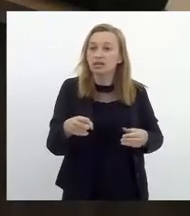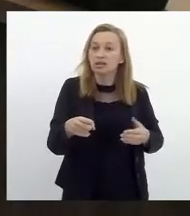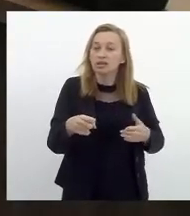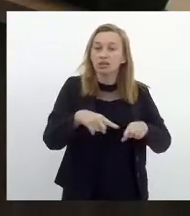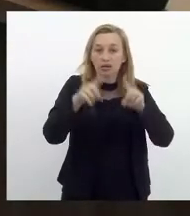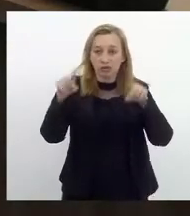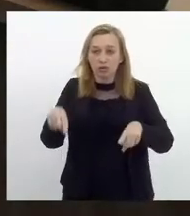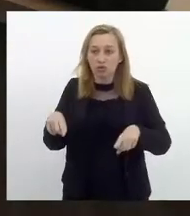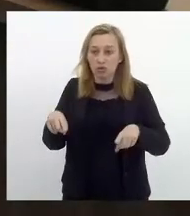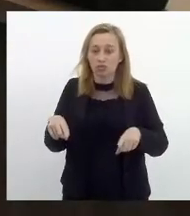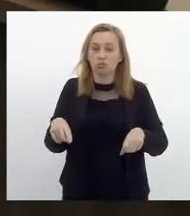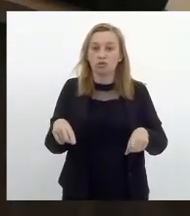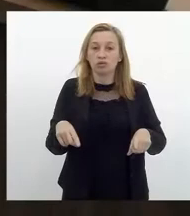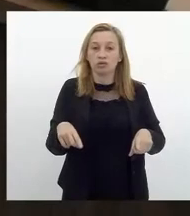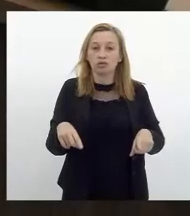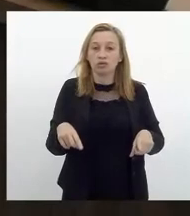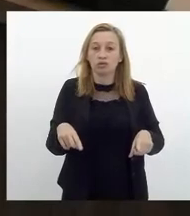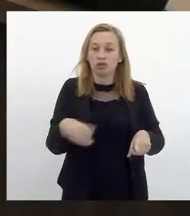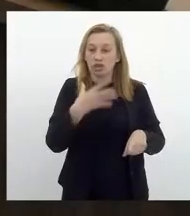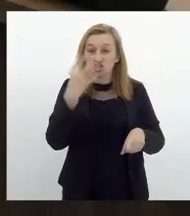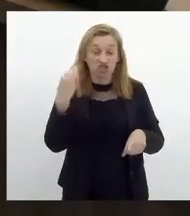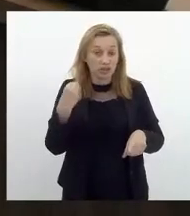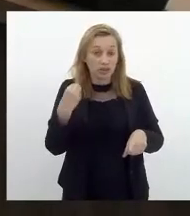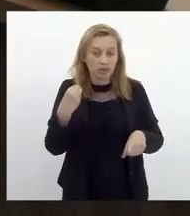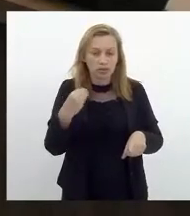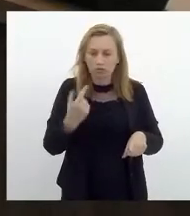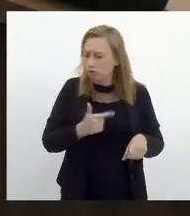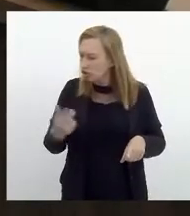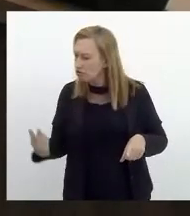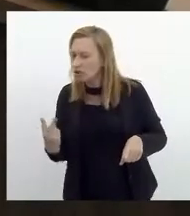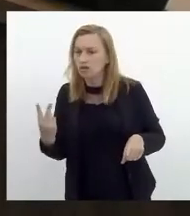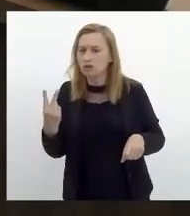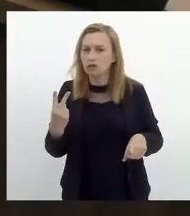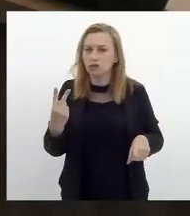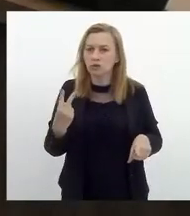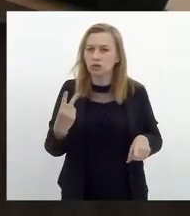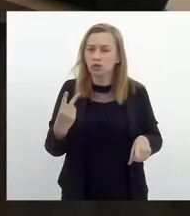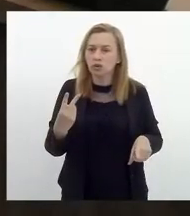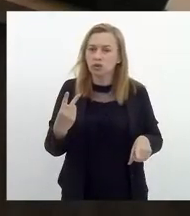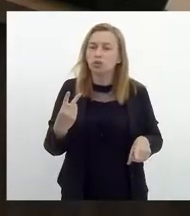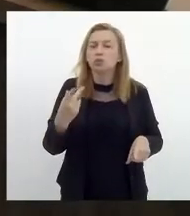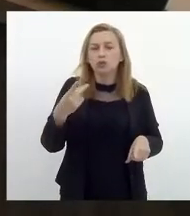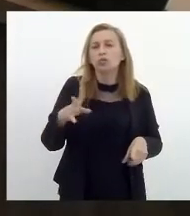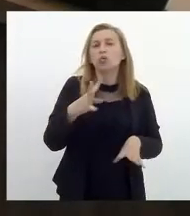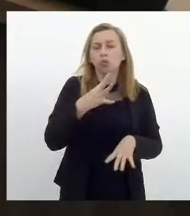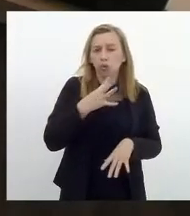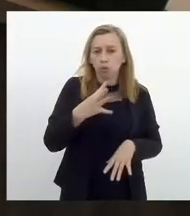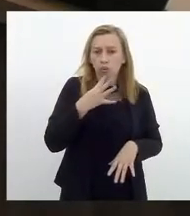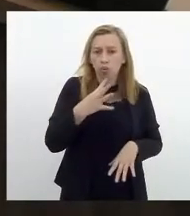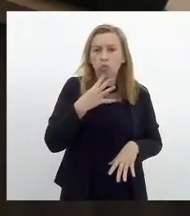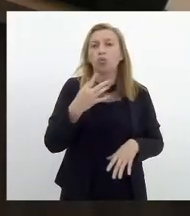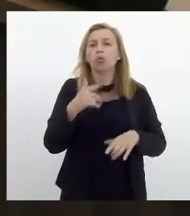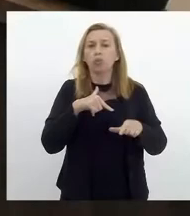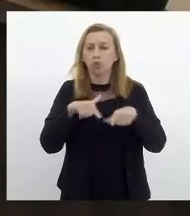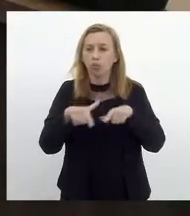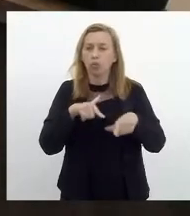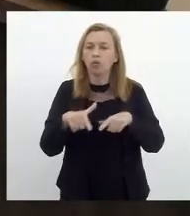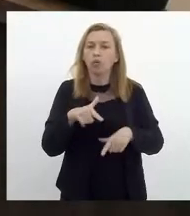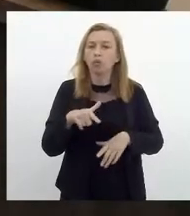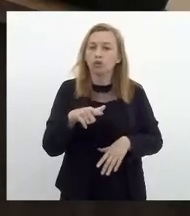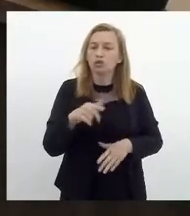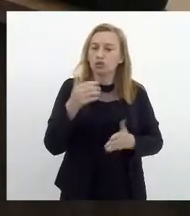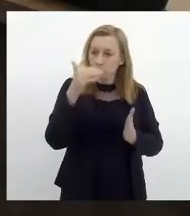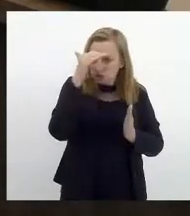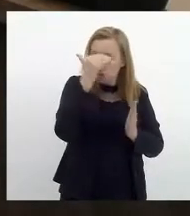limbo, não tendo a sua devida valorização e o seu devido reconhecimento pelo trabalho que cumprem.